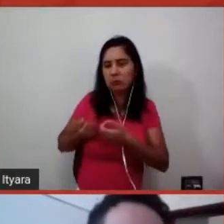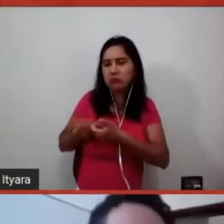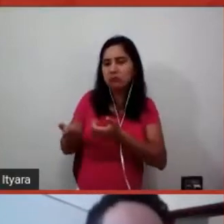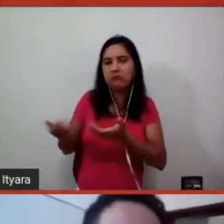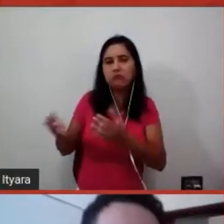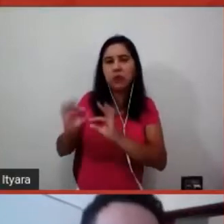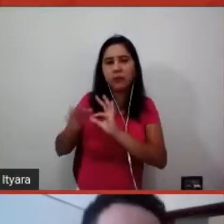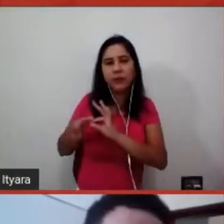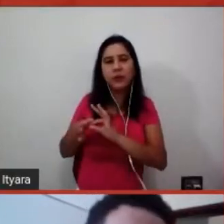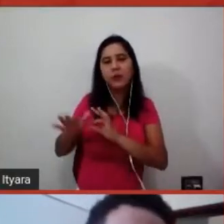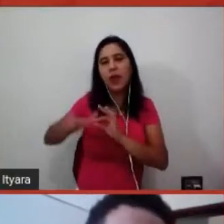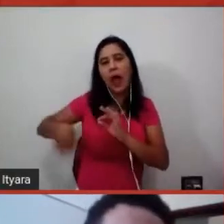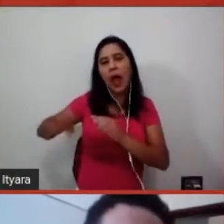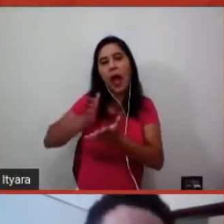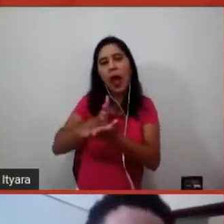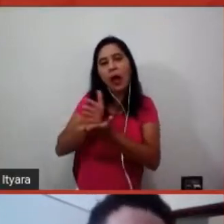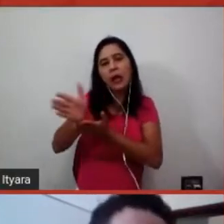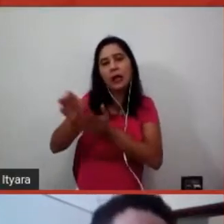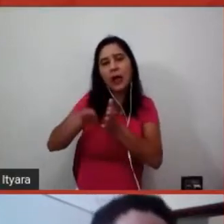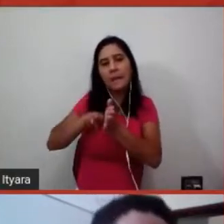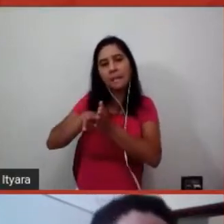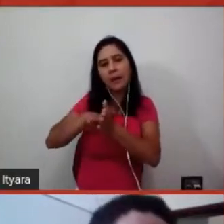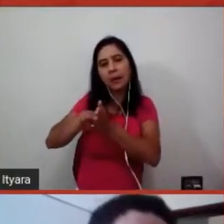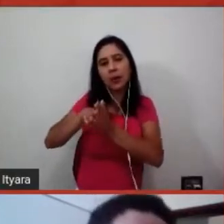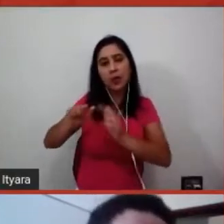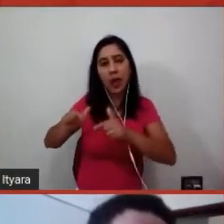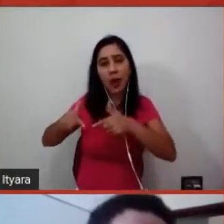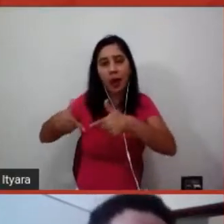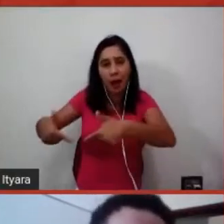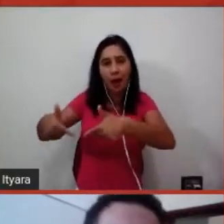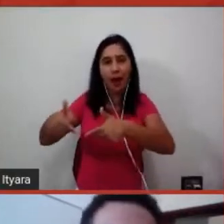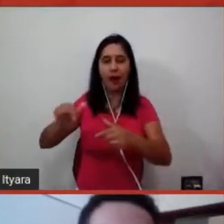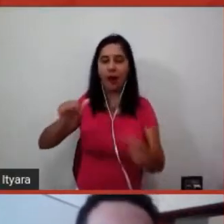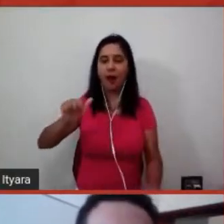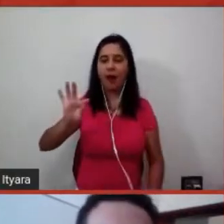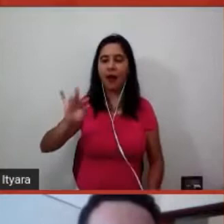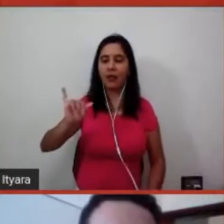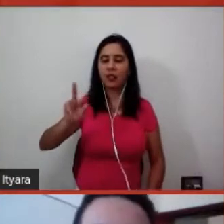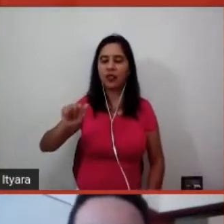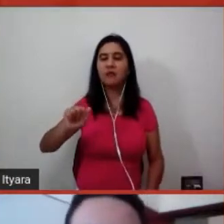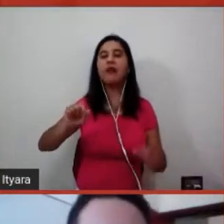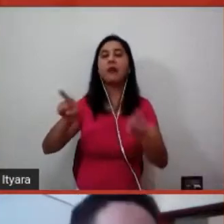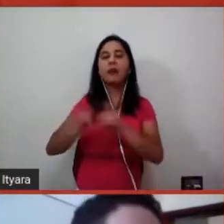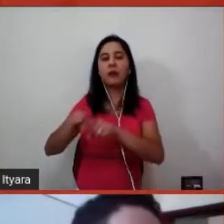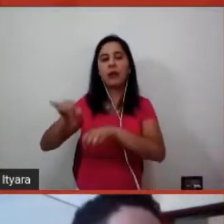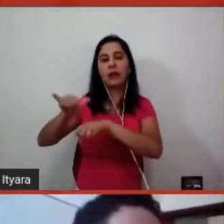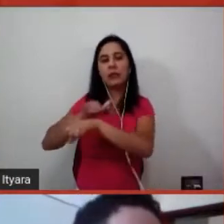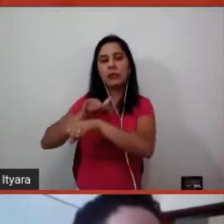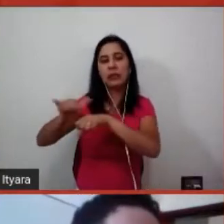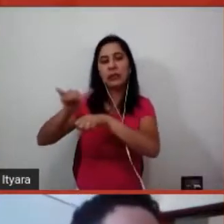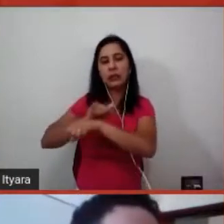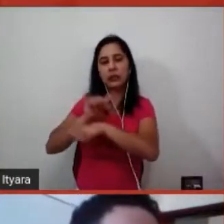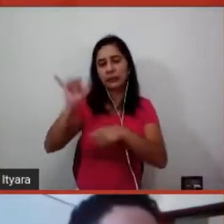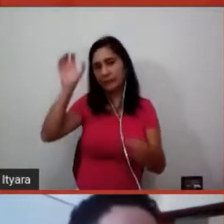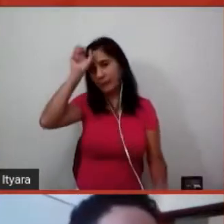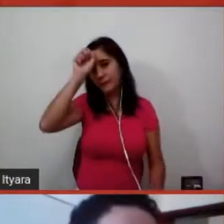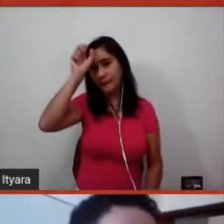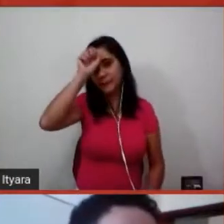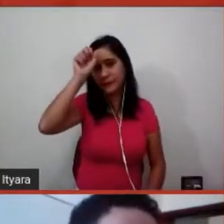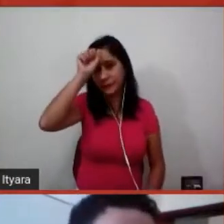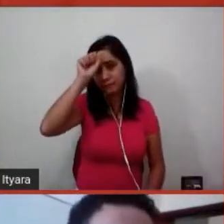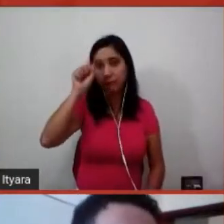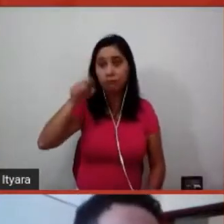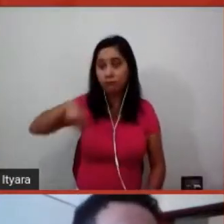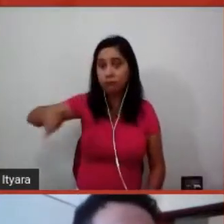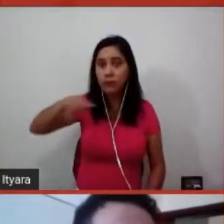na linha de metodologias ativas e estratégias de aprendizagem. Foi uma